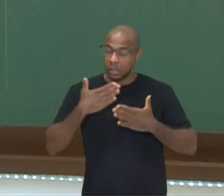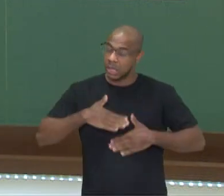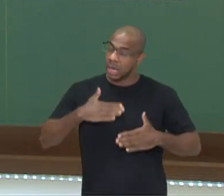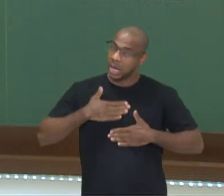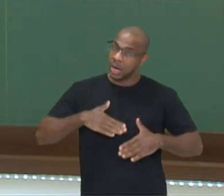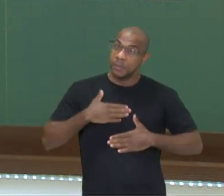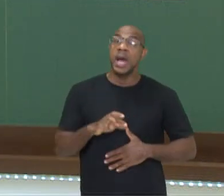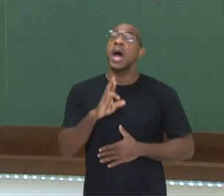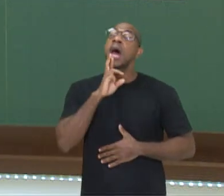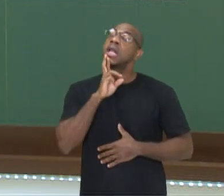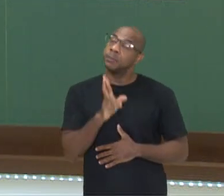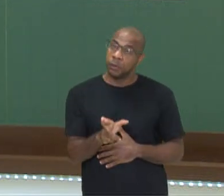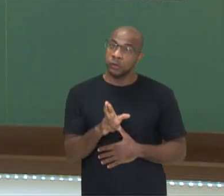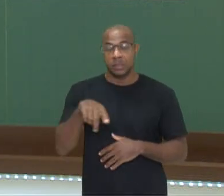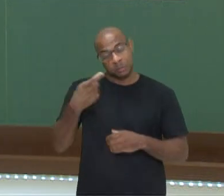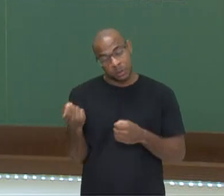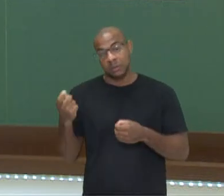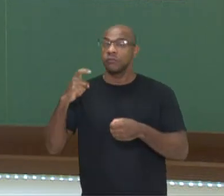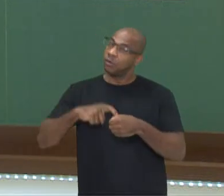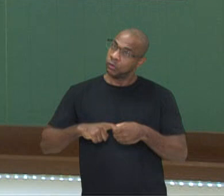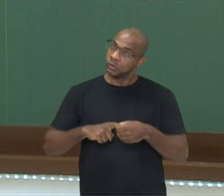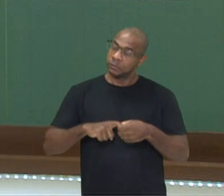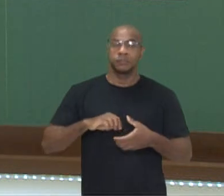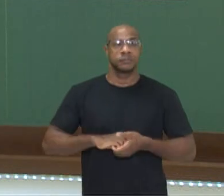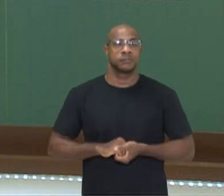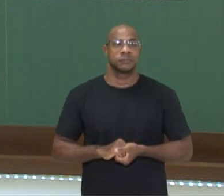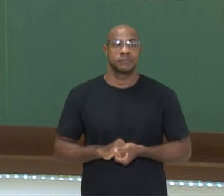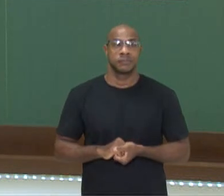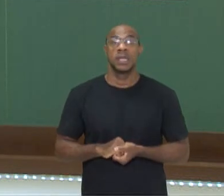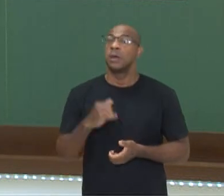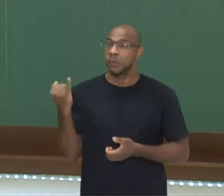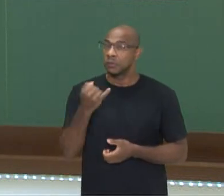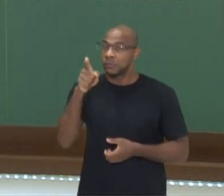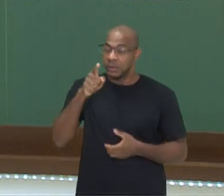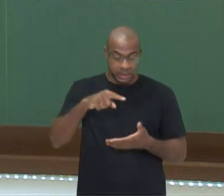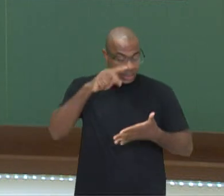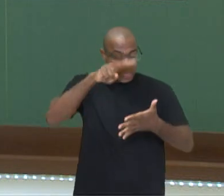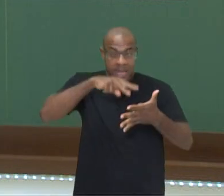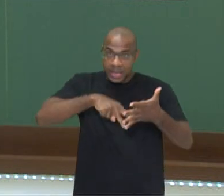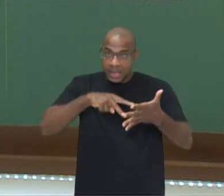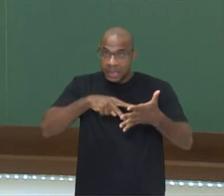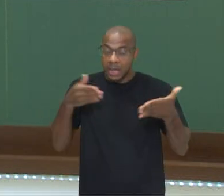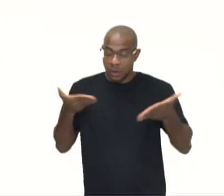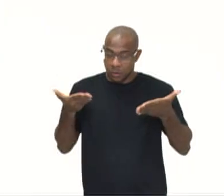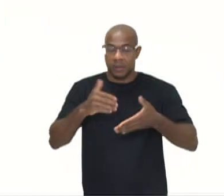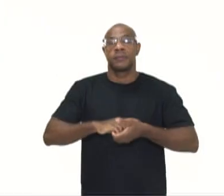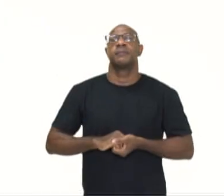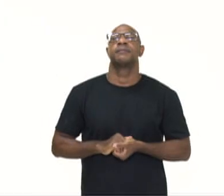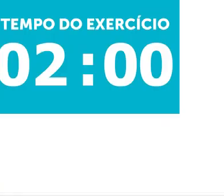calma, responda e eu já volto para a gente conferir. Importante que você se dedique à leitura agora.